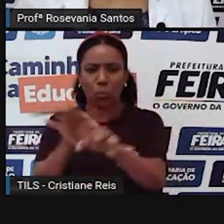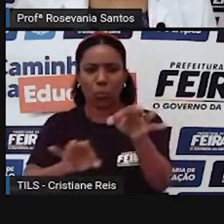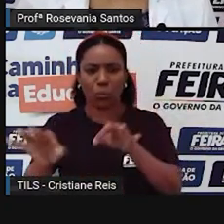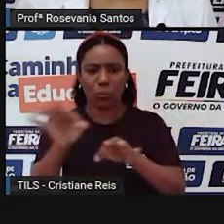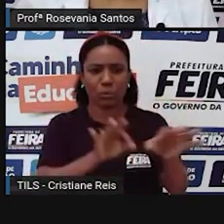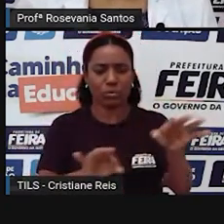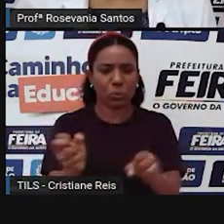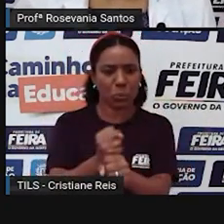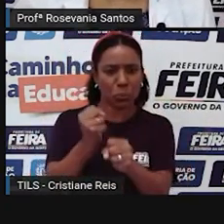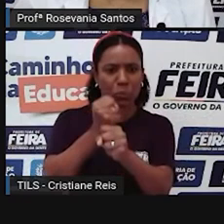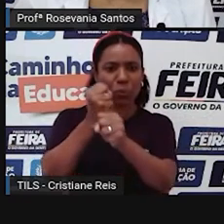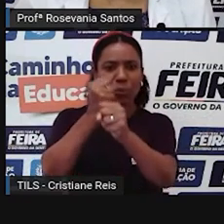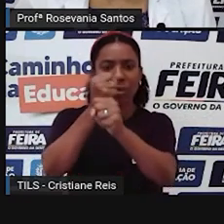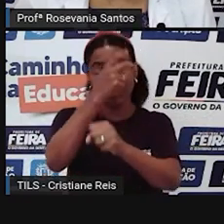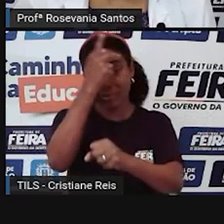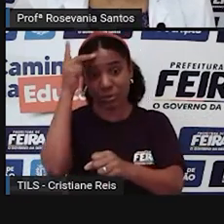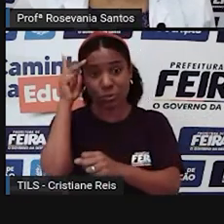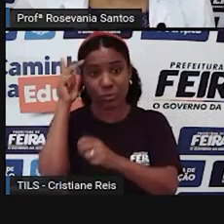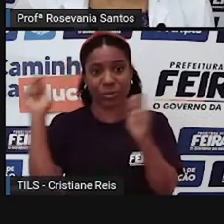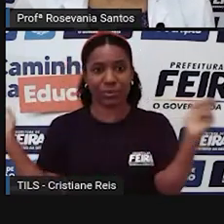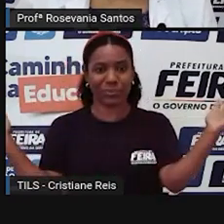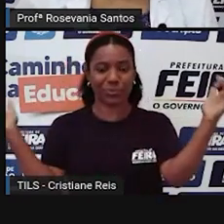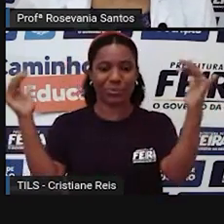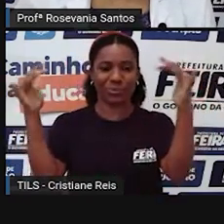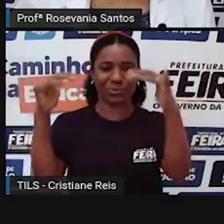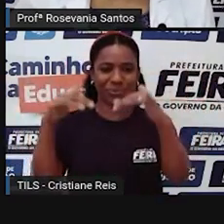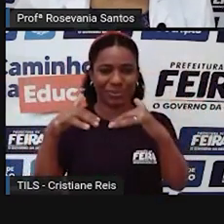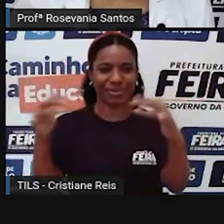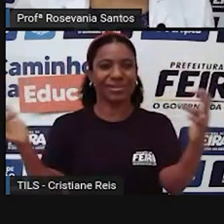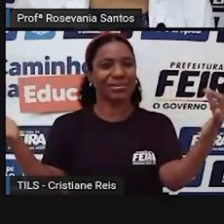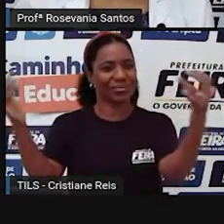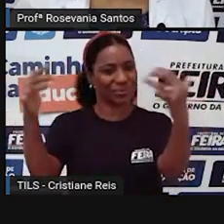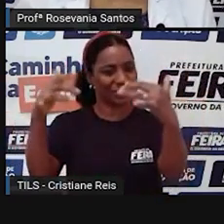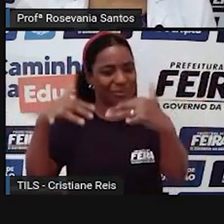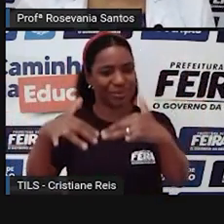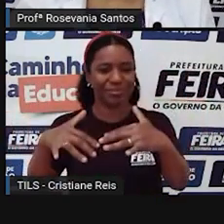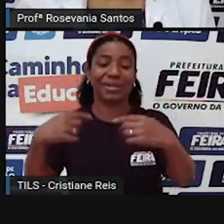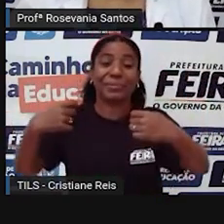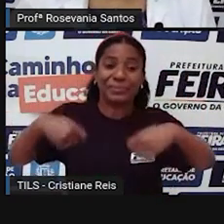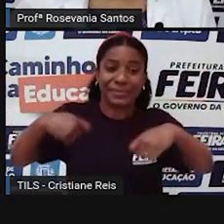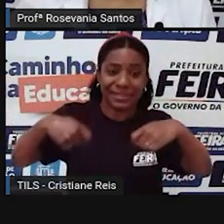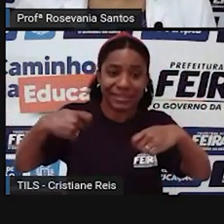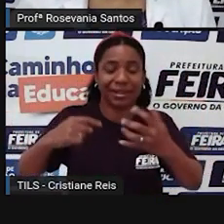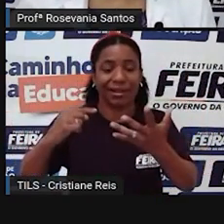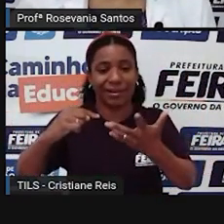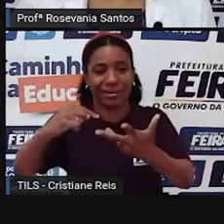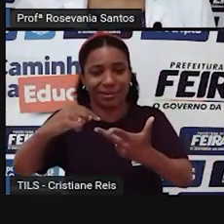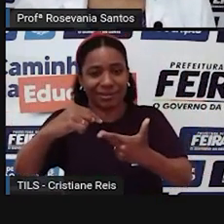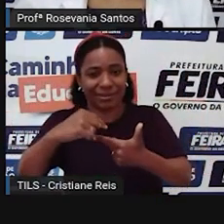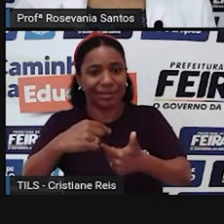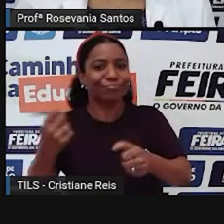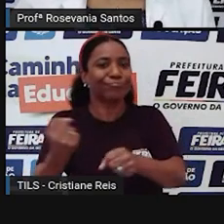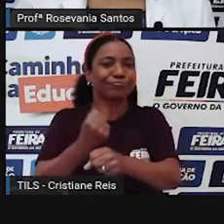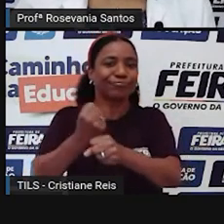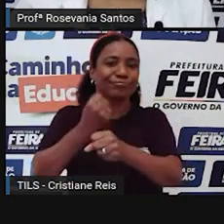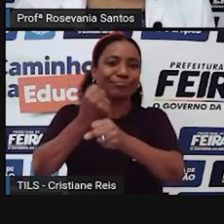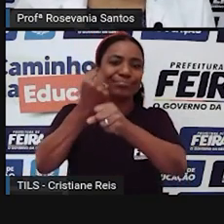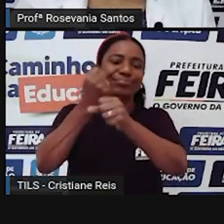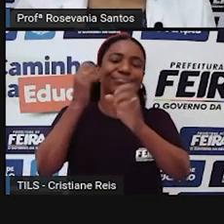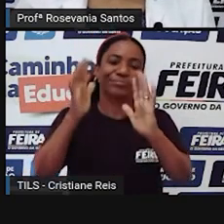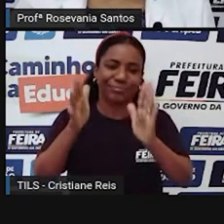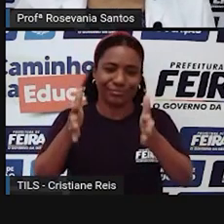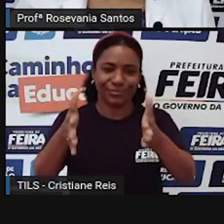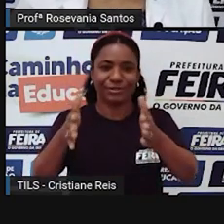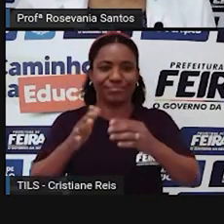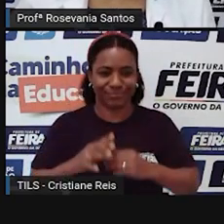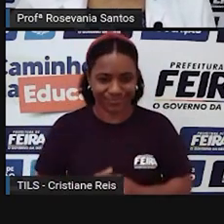né, de forma, digamos assim, o mais tranquila possível, né, sem estar representando nenhum perigo para eles, já foi sendo colocado